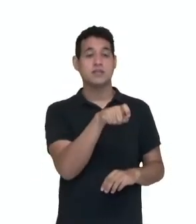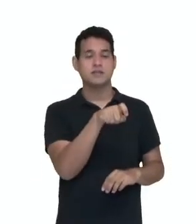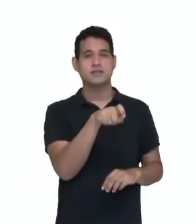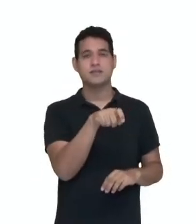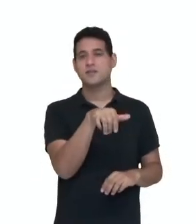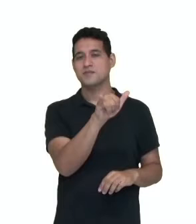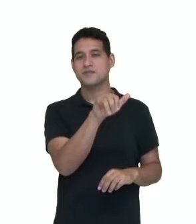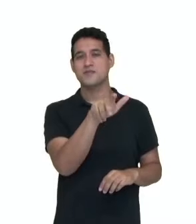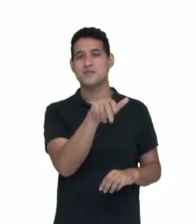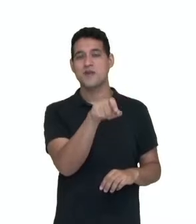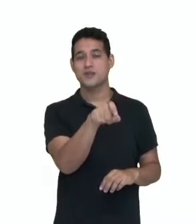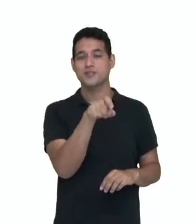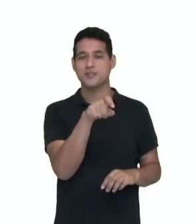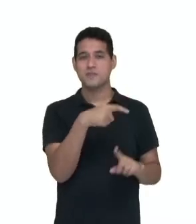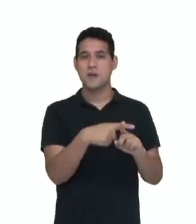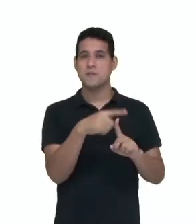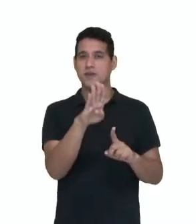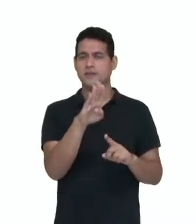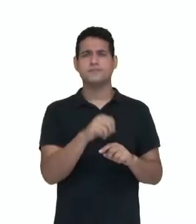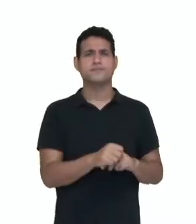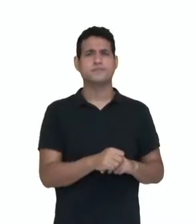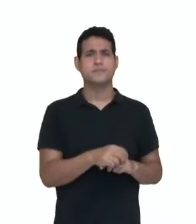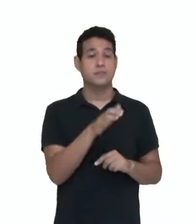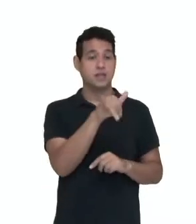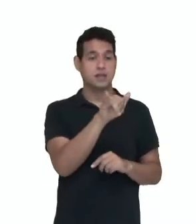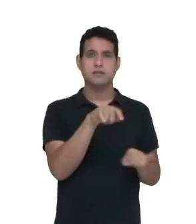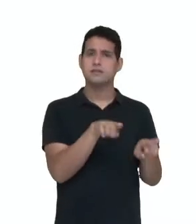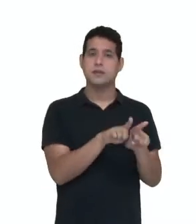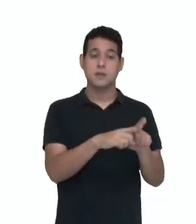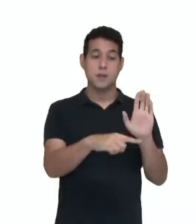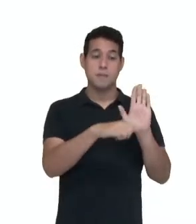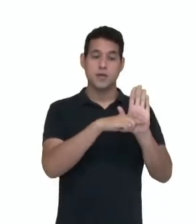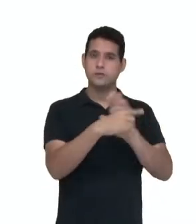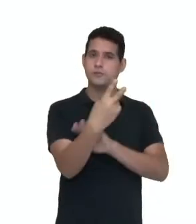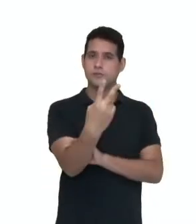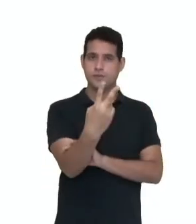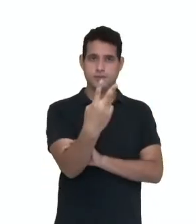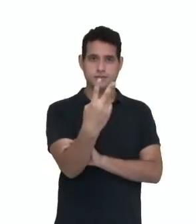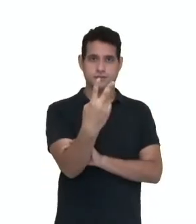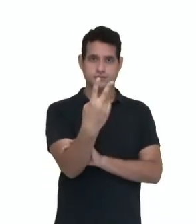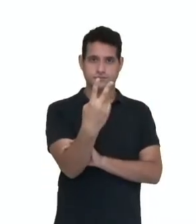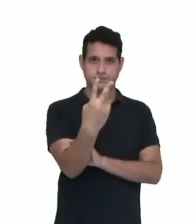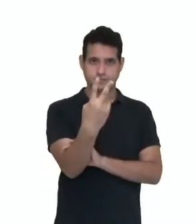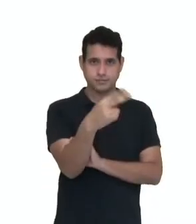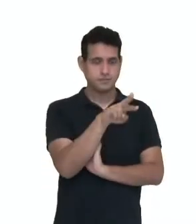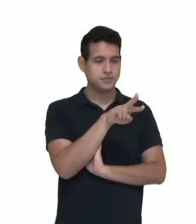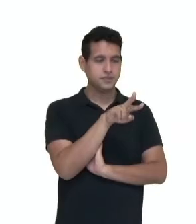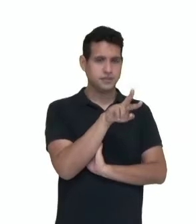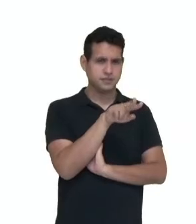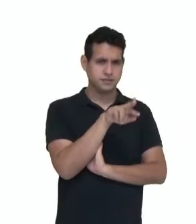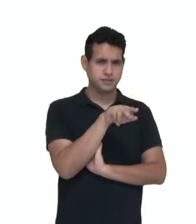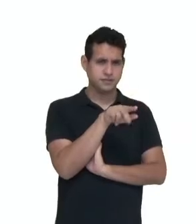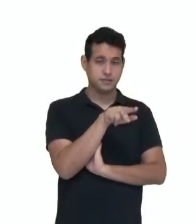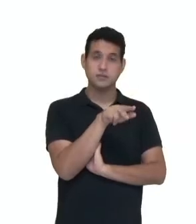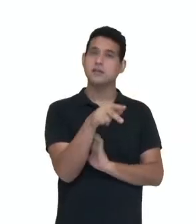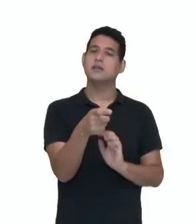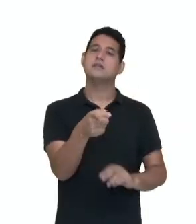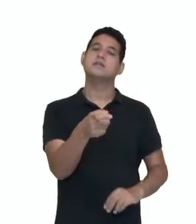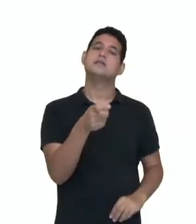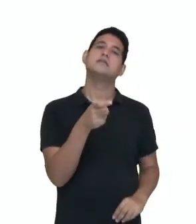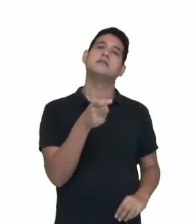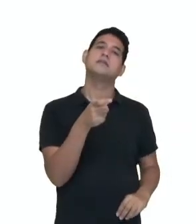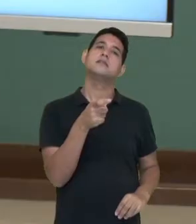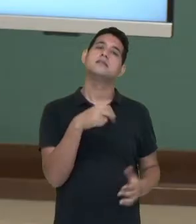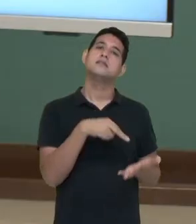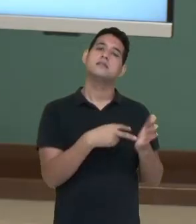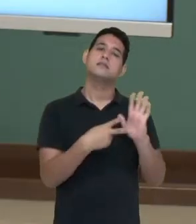a x mais b. Então, ó, y, que nesse caso é menos 2, igual a x, o x